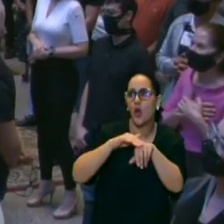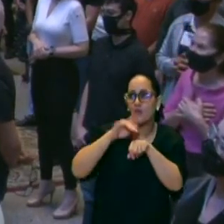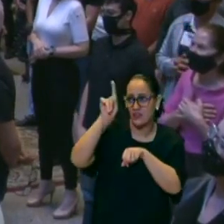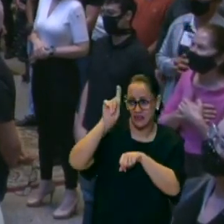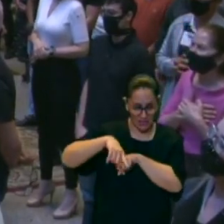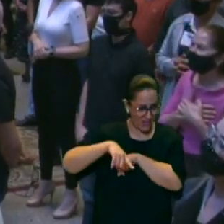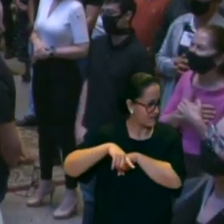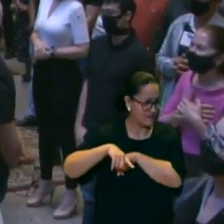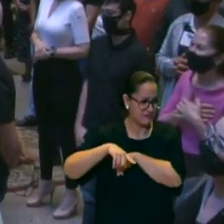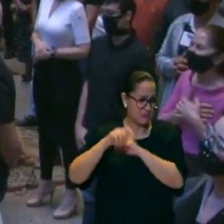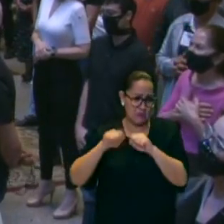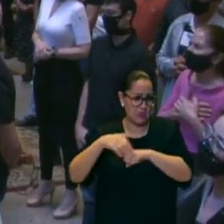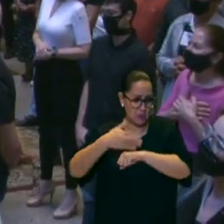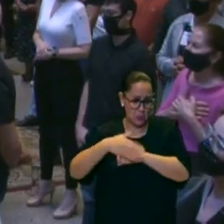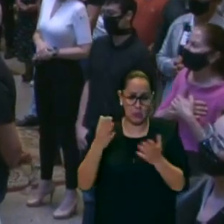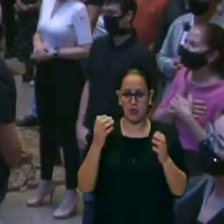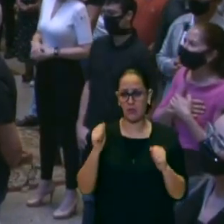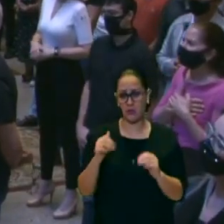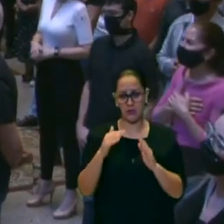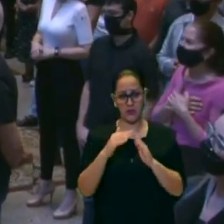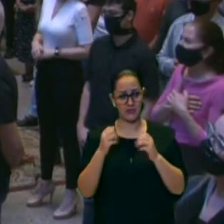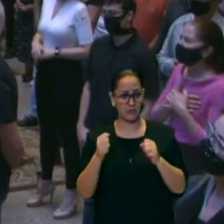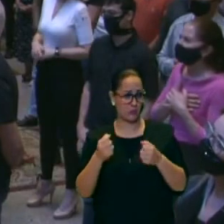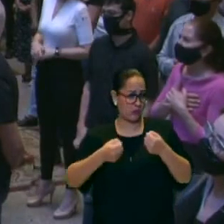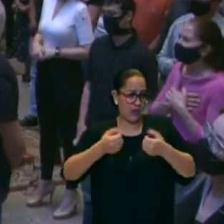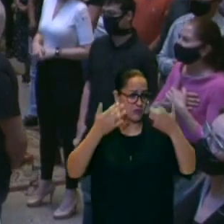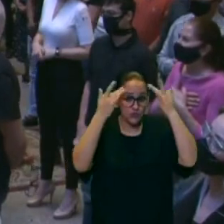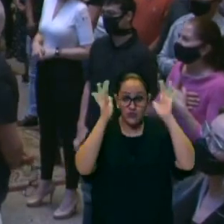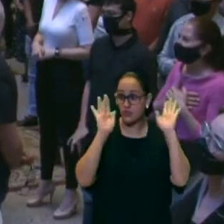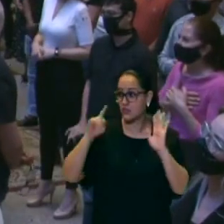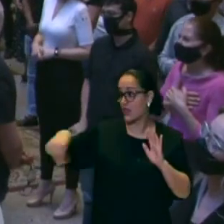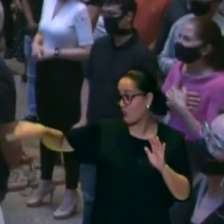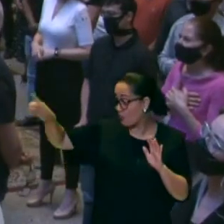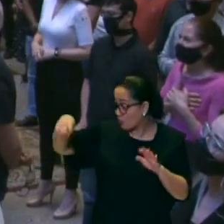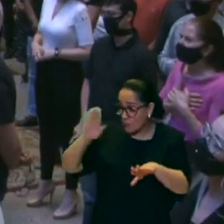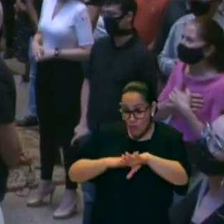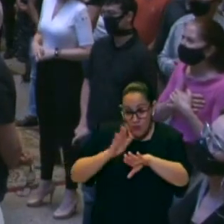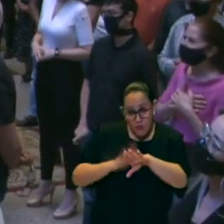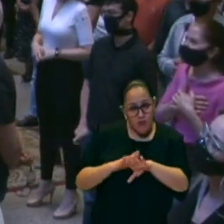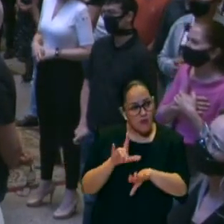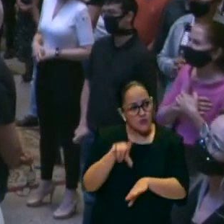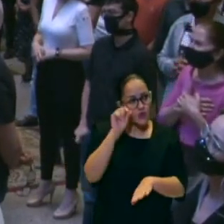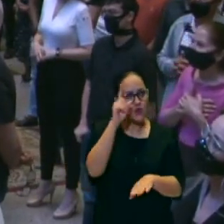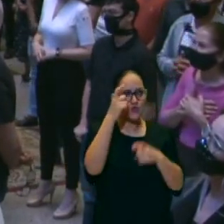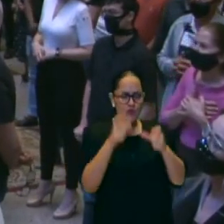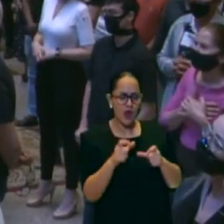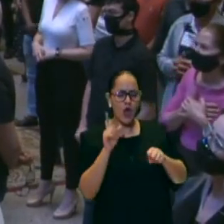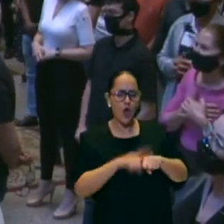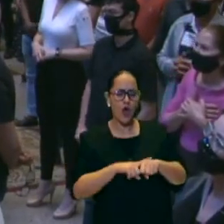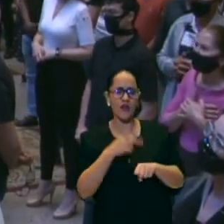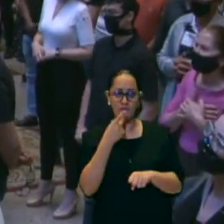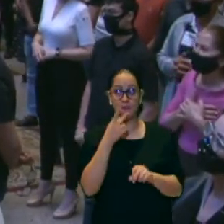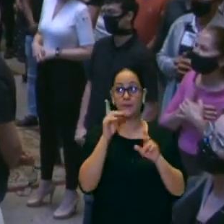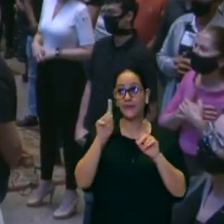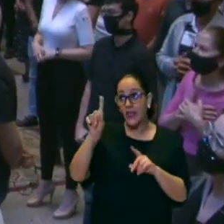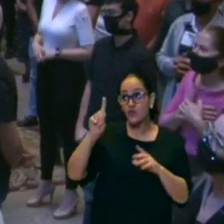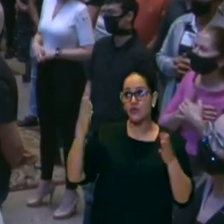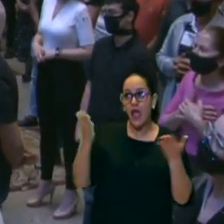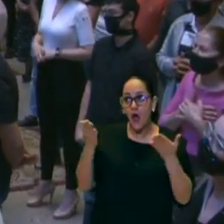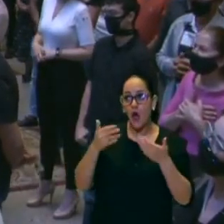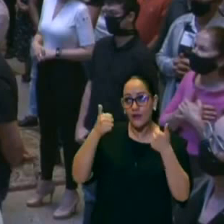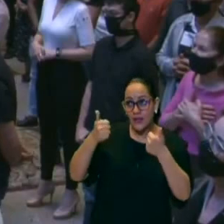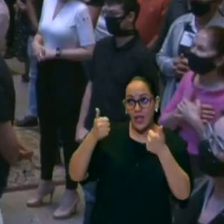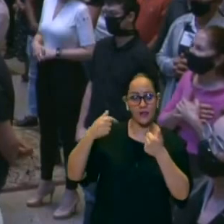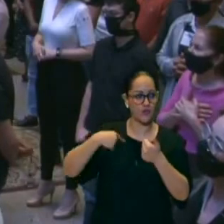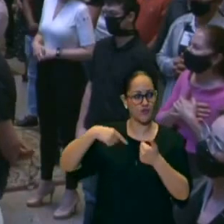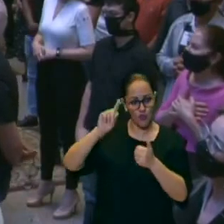Jesus. Então marca todo dia um encontro com Ele. A hora e o lugar, você diz para Ele: Senhor, marquei um encontro